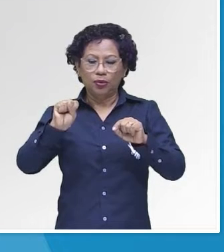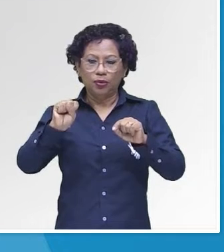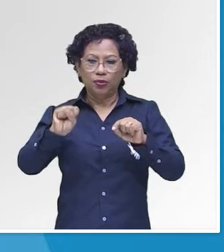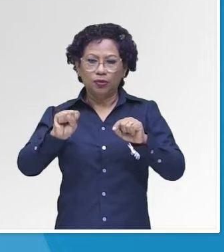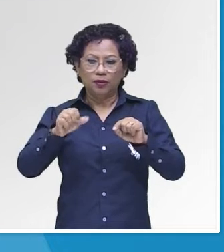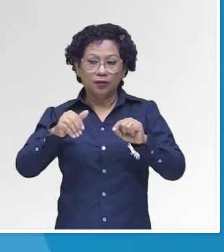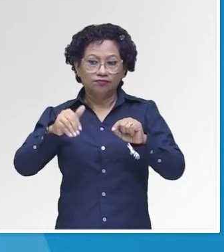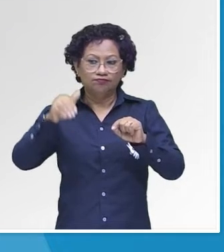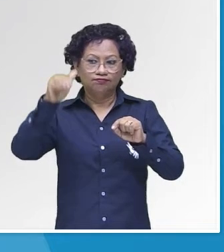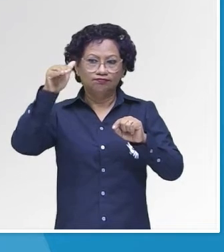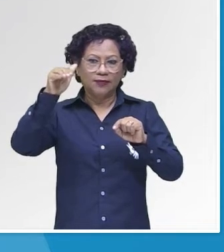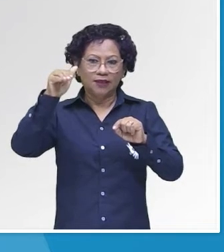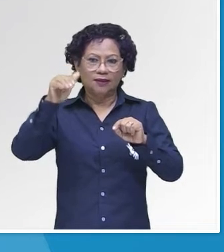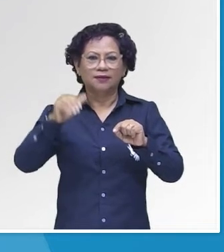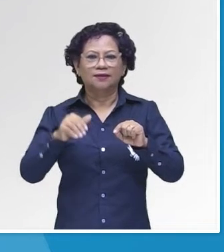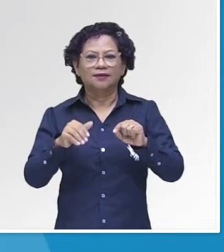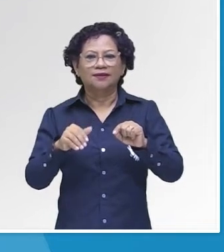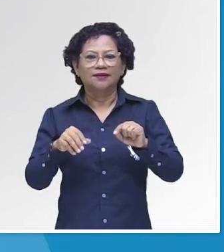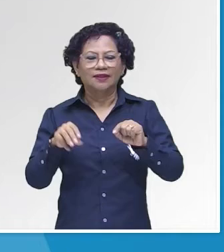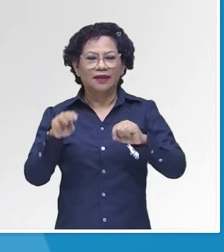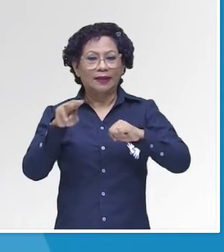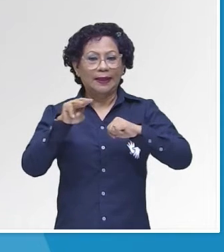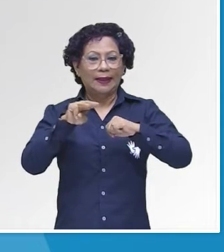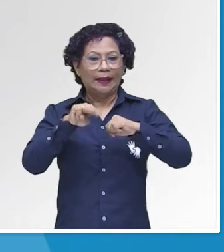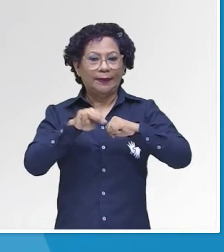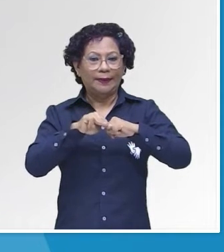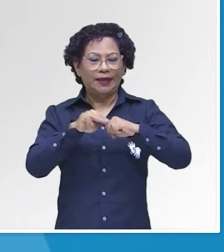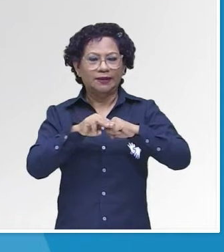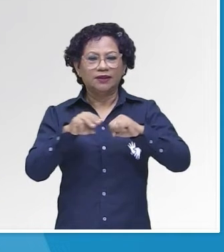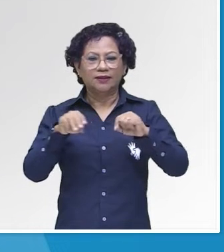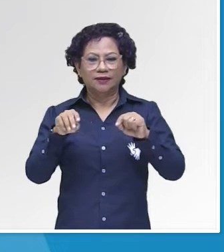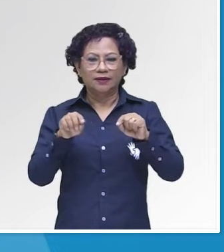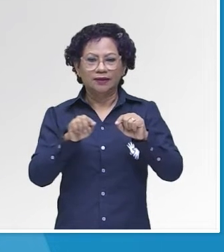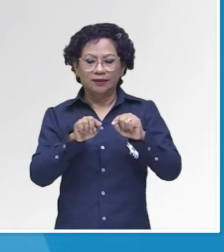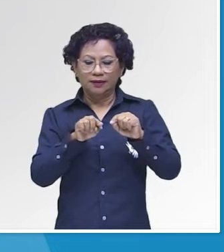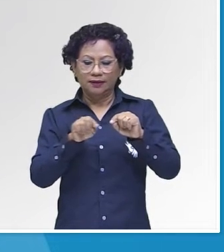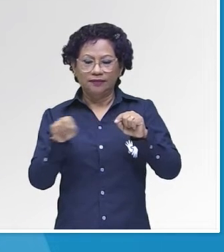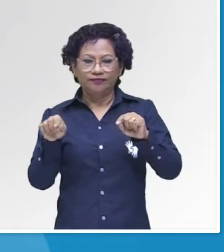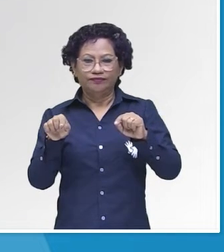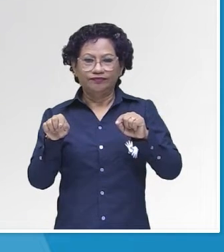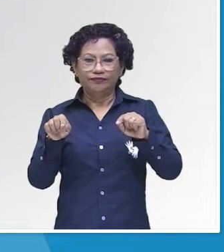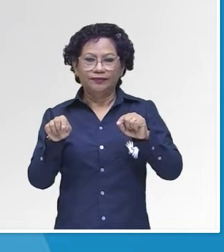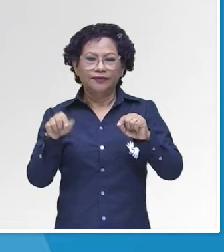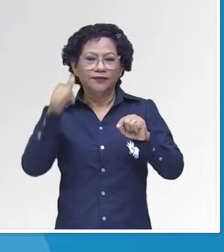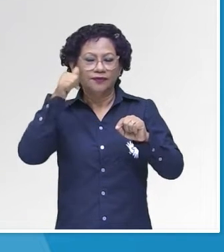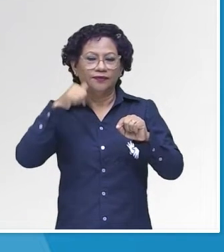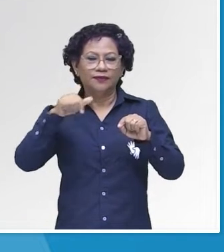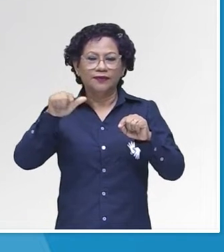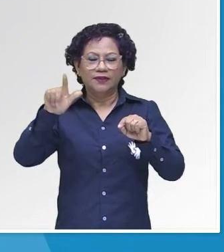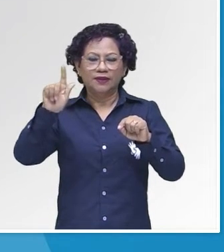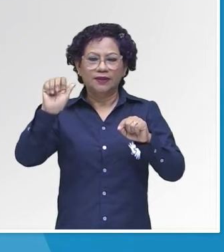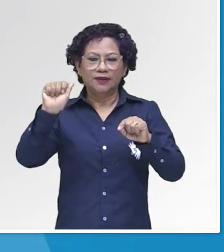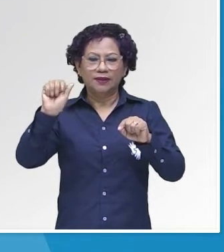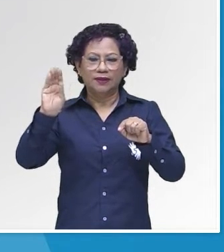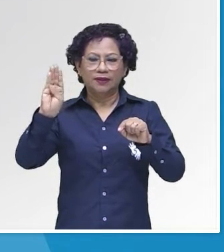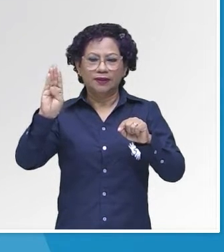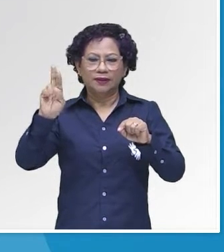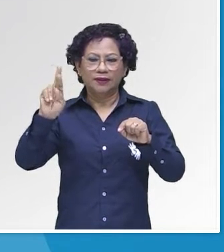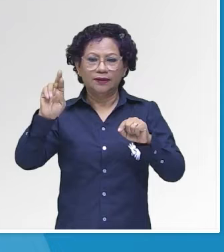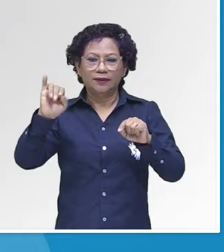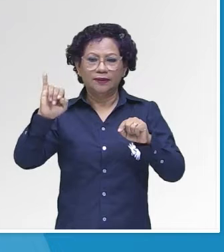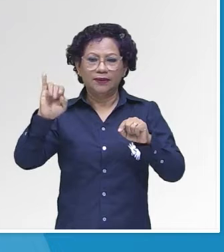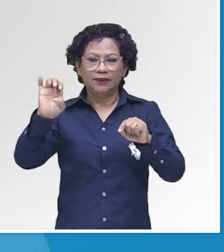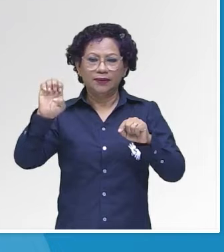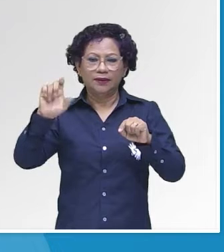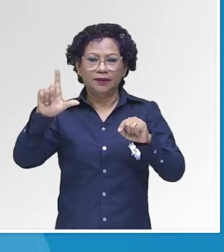média, né? Então, a gente pode dizer assim também. A Gabriela não foi tão bem. Ela está quanto? Está abaixo da